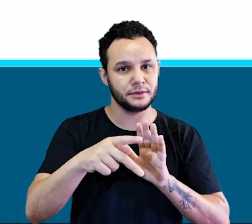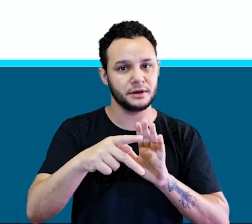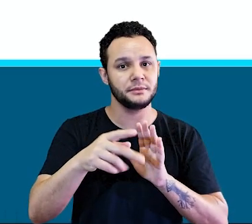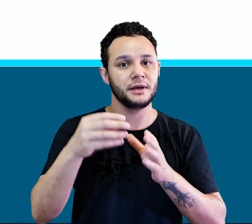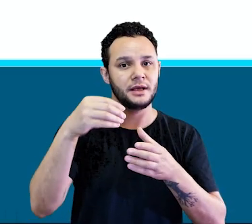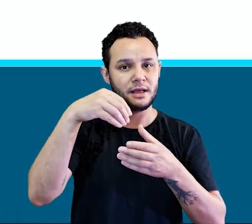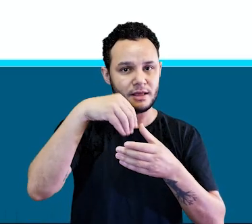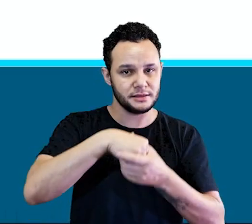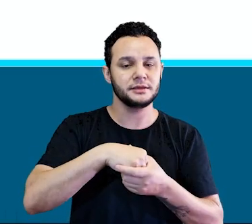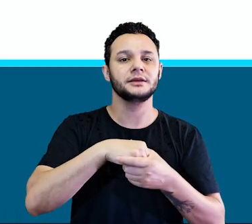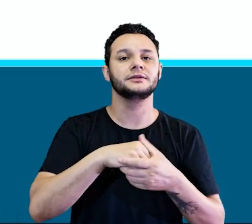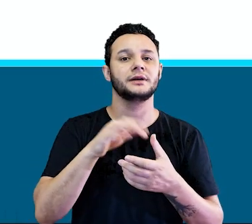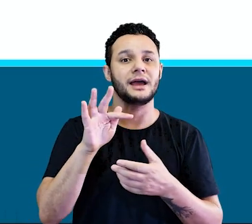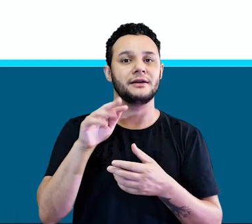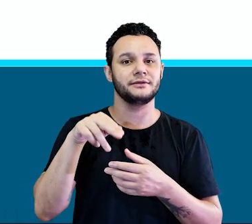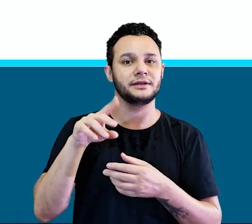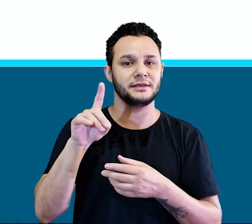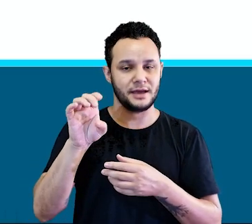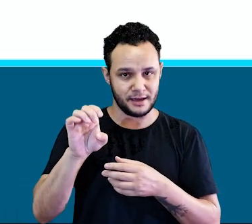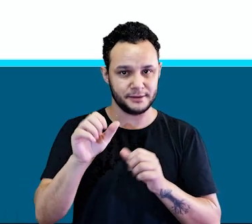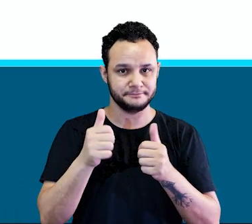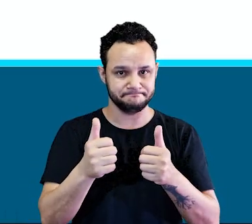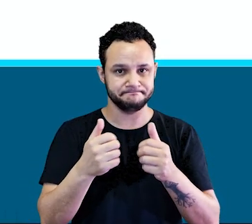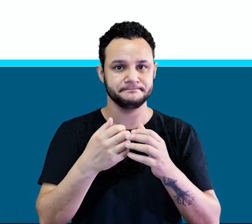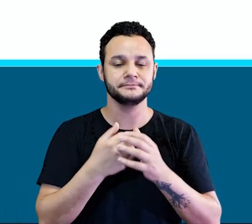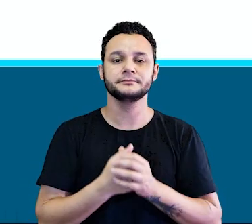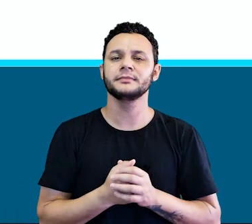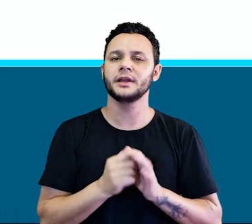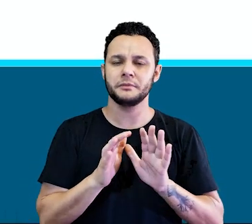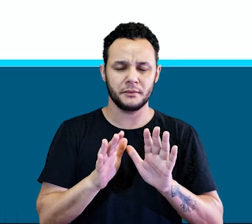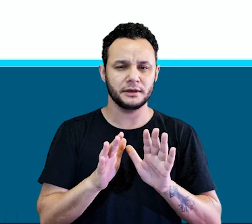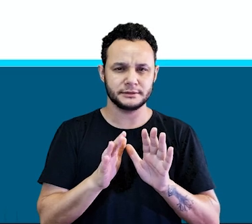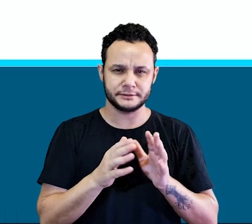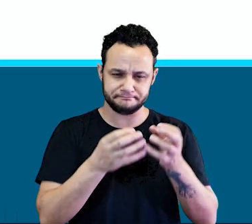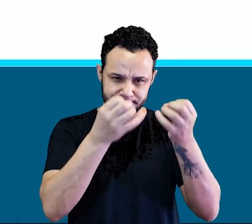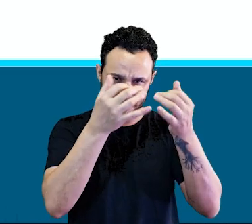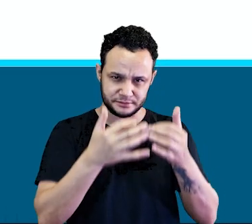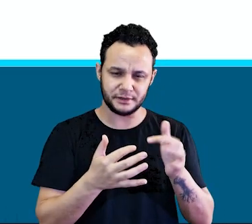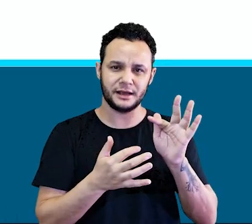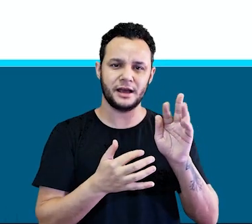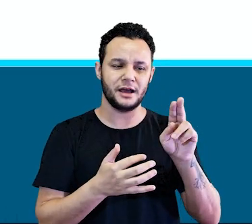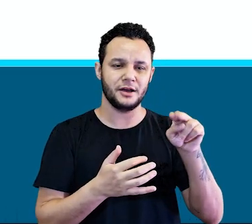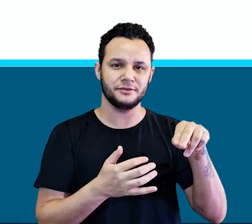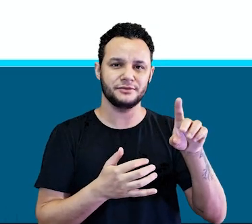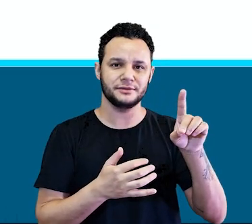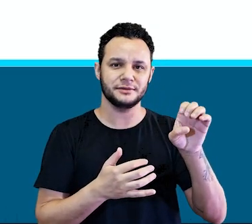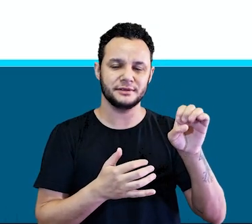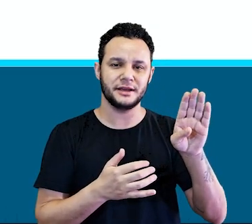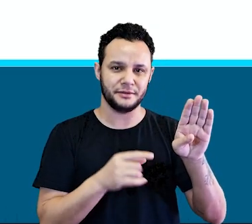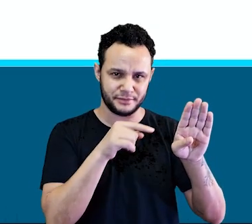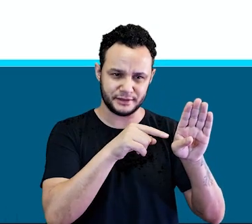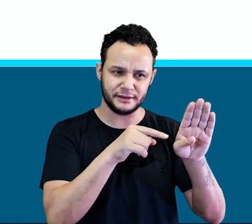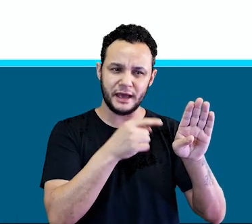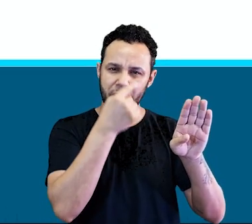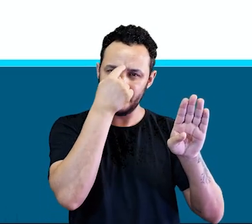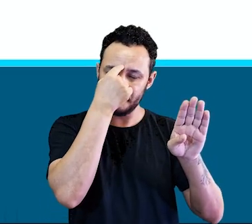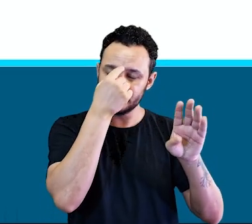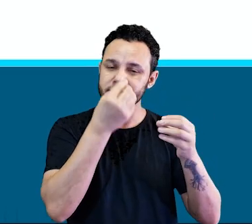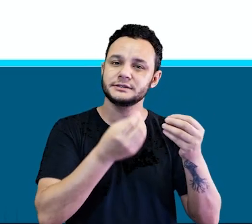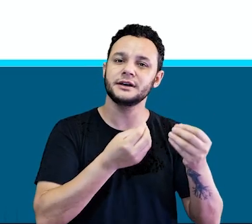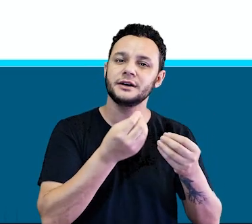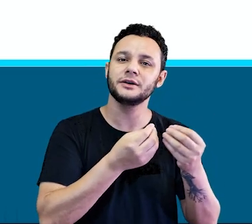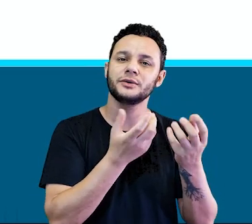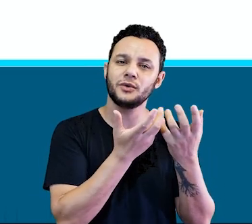um programa do FNDE, certo? Mas vamos ver um pouquinho sobre o Fundeb também antes, porque a gente